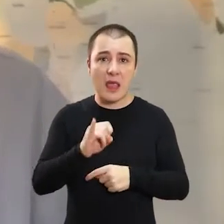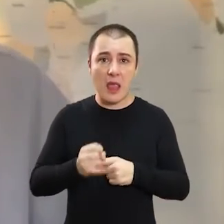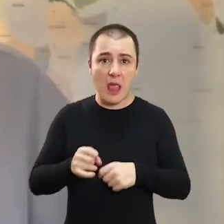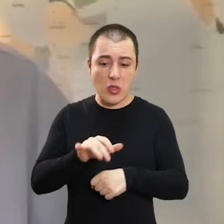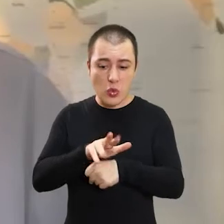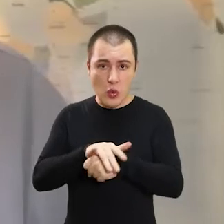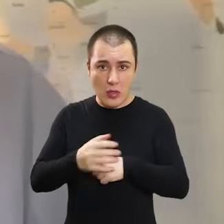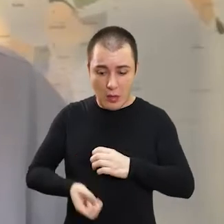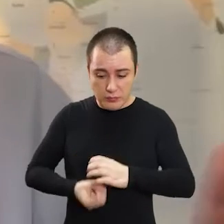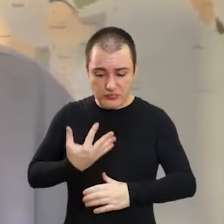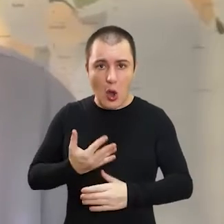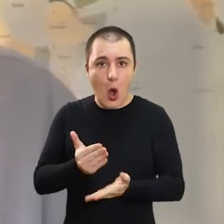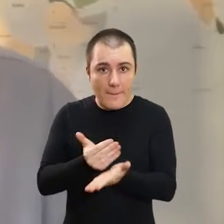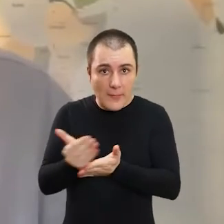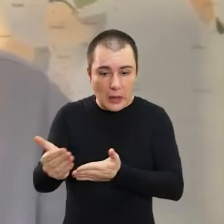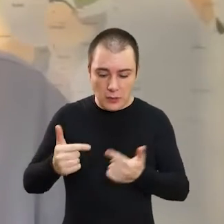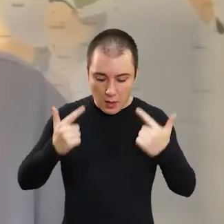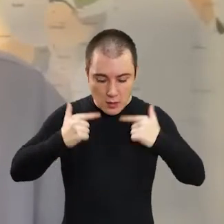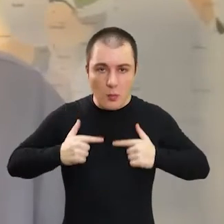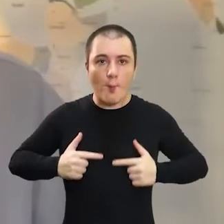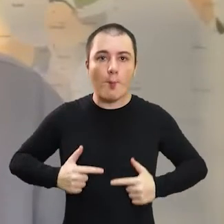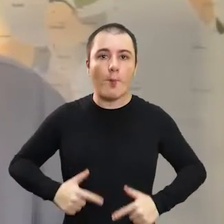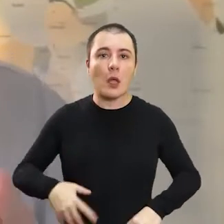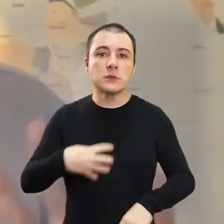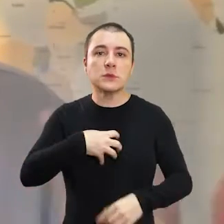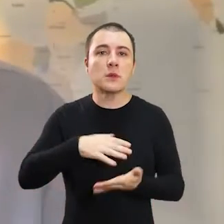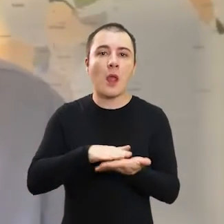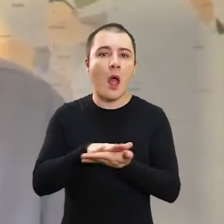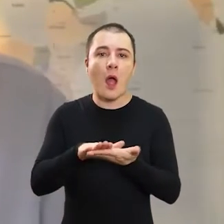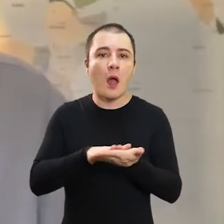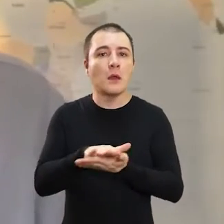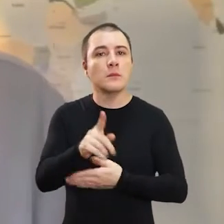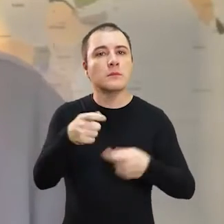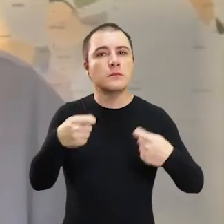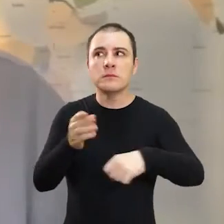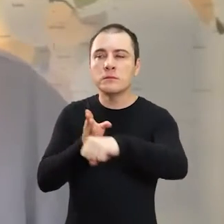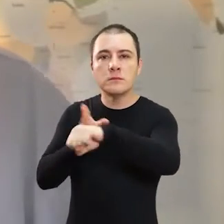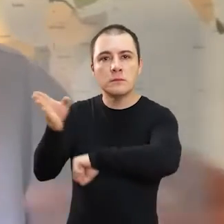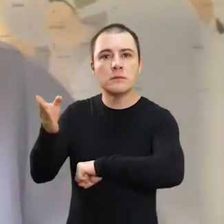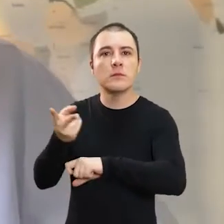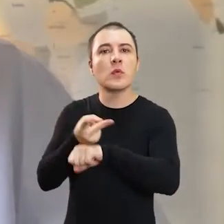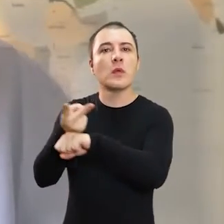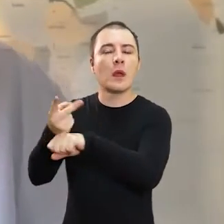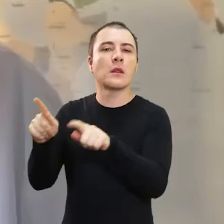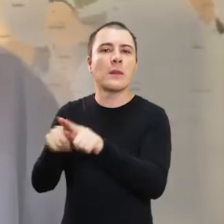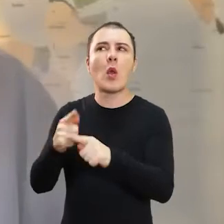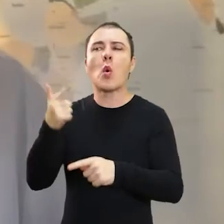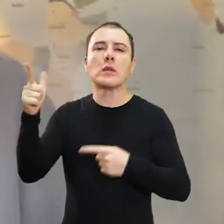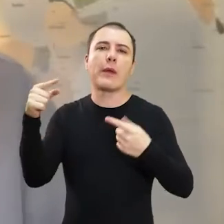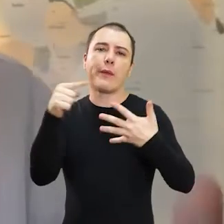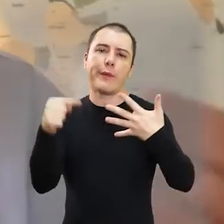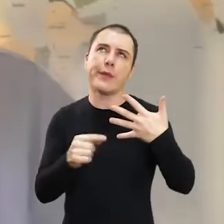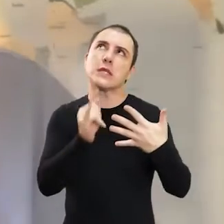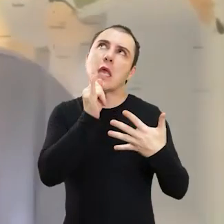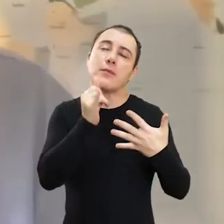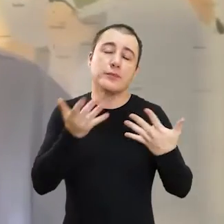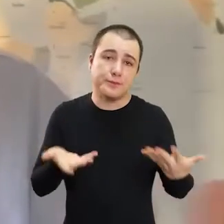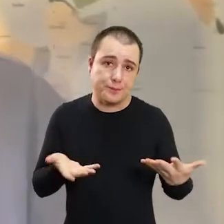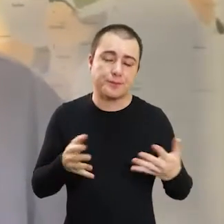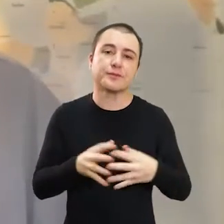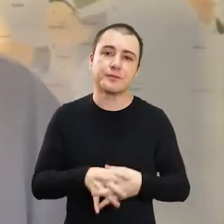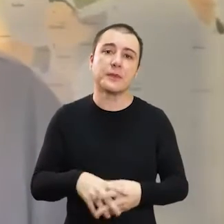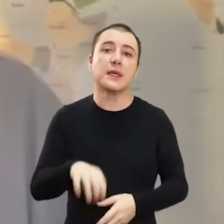não tem os sintomas. Então você tem que realmente procurar, e alguns outros fatores que levam. Por